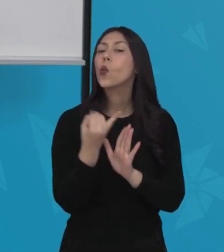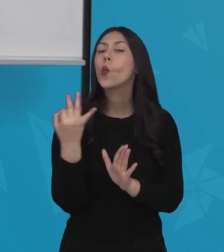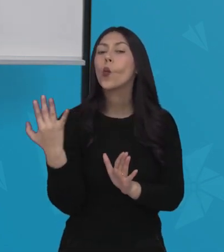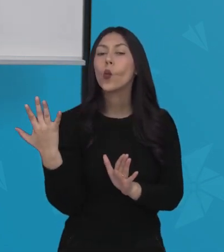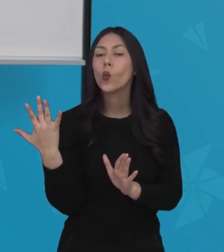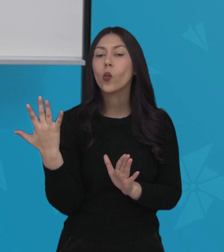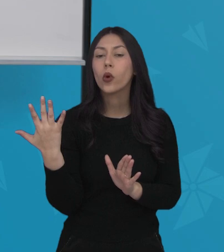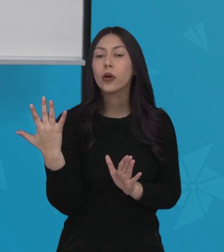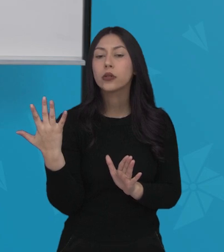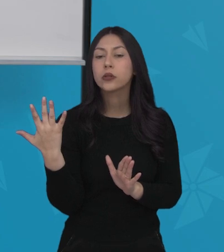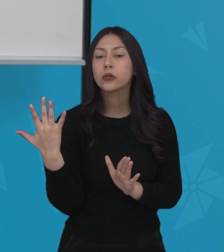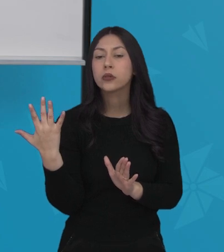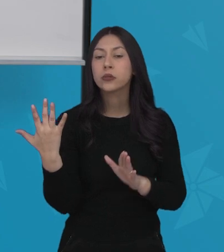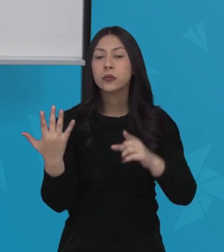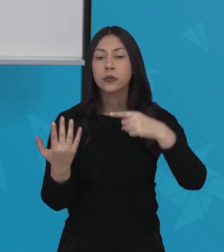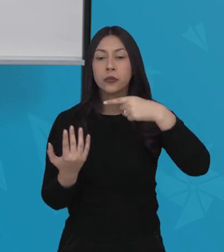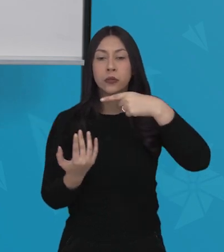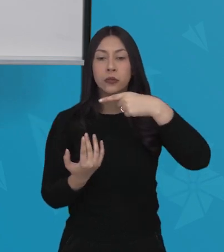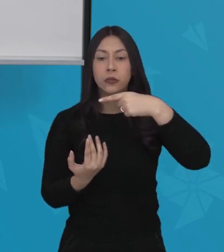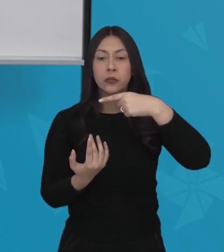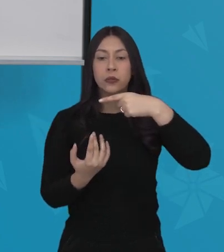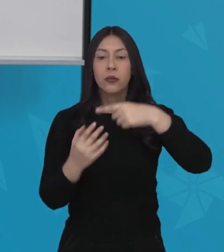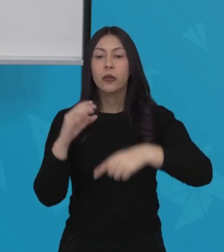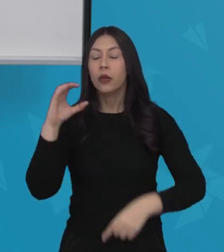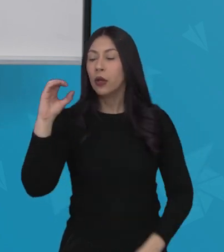é equivalente a ter